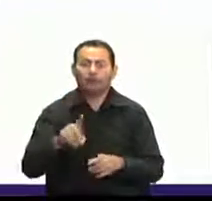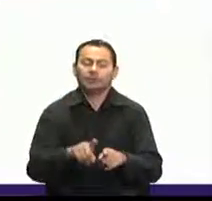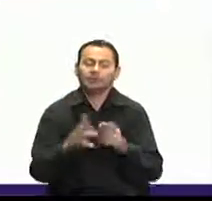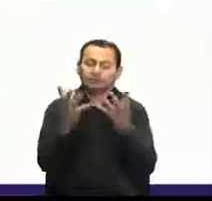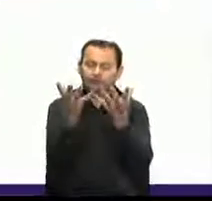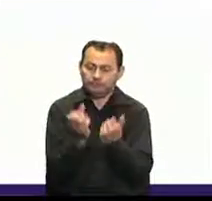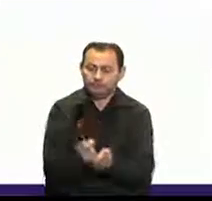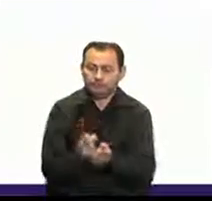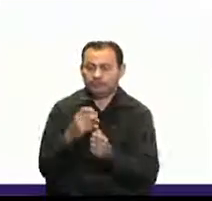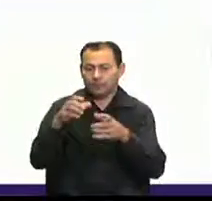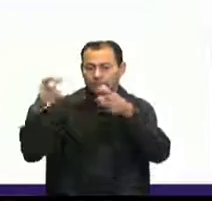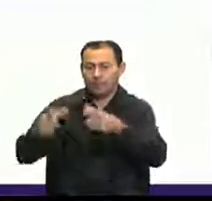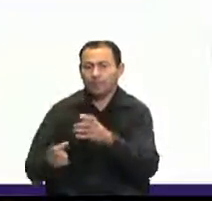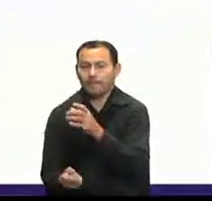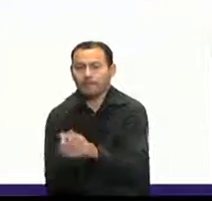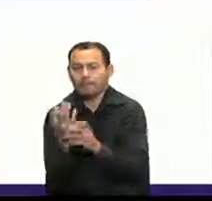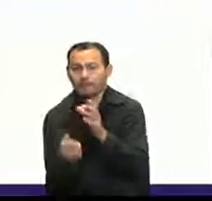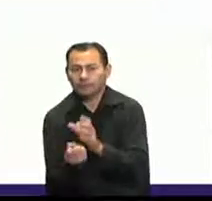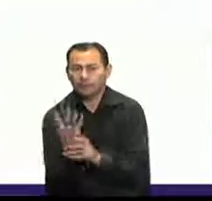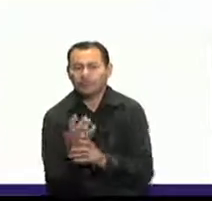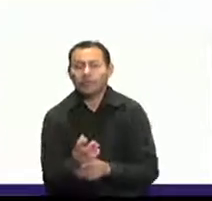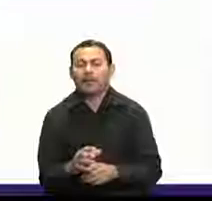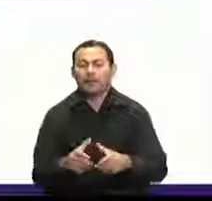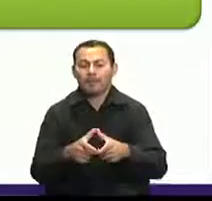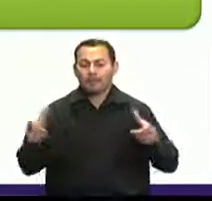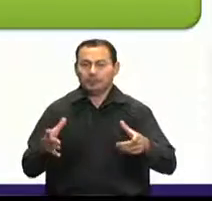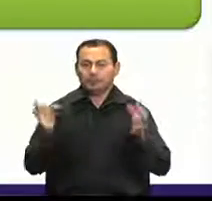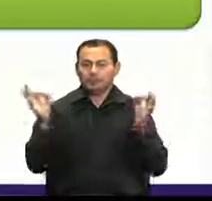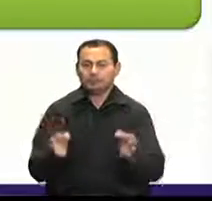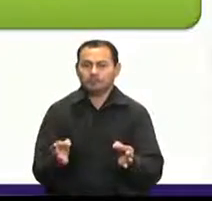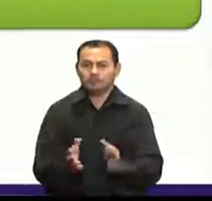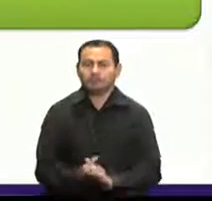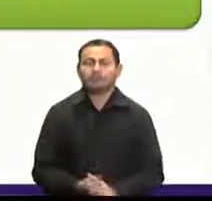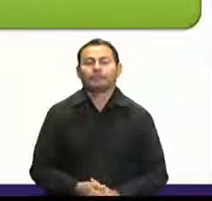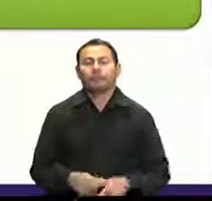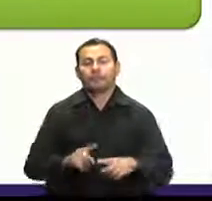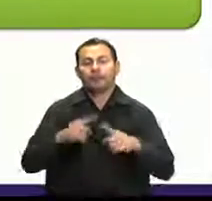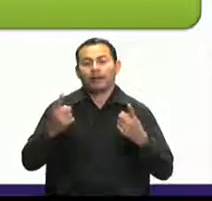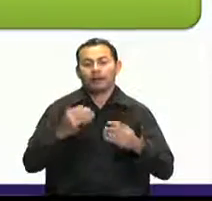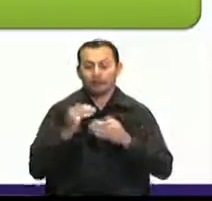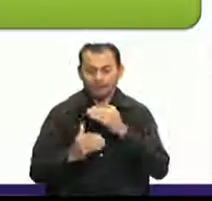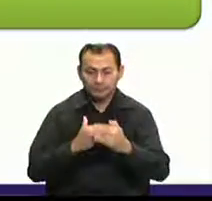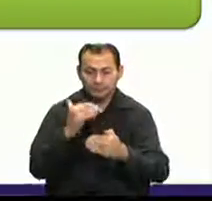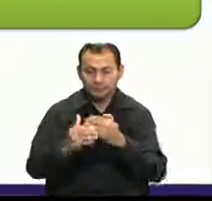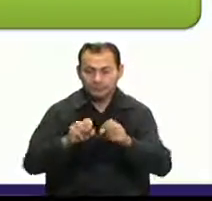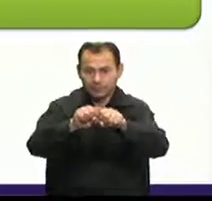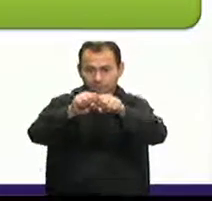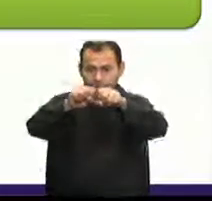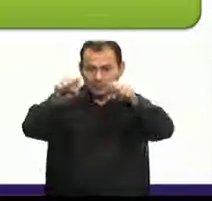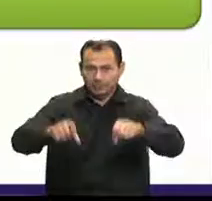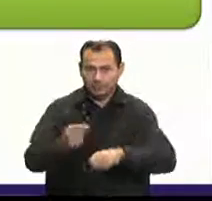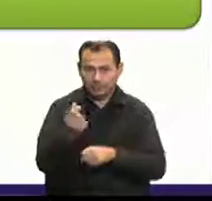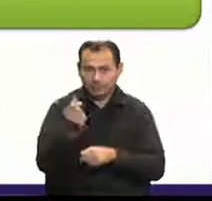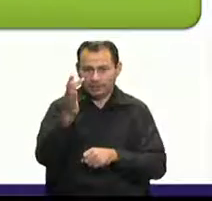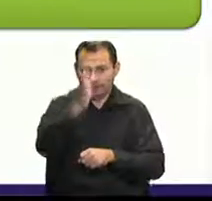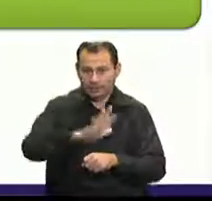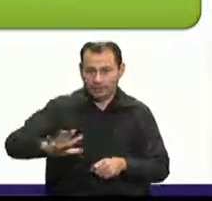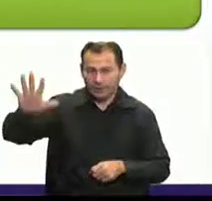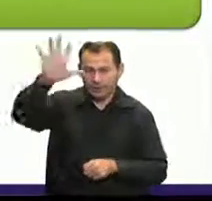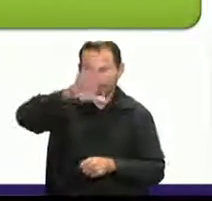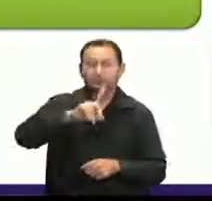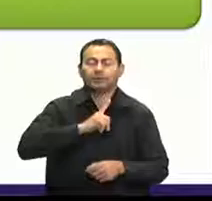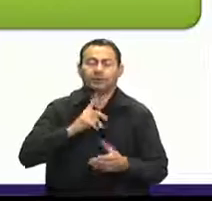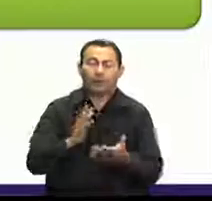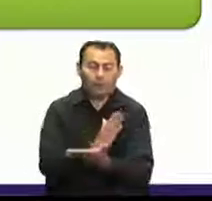possibilitando ao setor produtivo então uma maior eficiência porém nesse processo de sistema financeiro nacional global